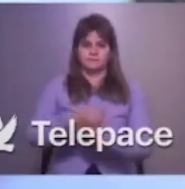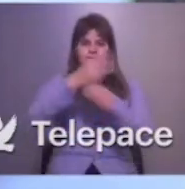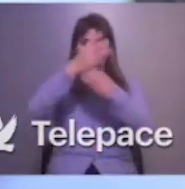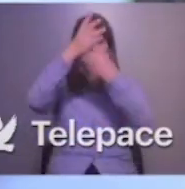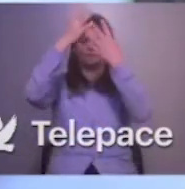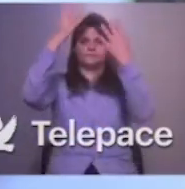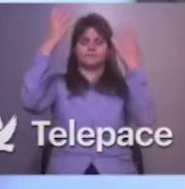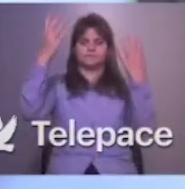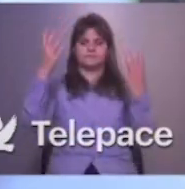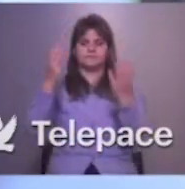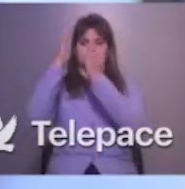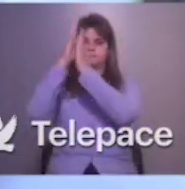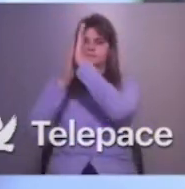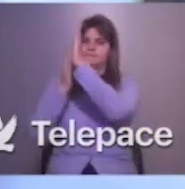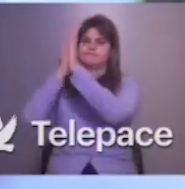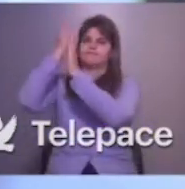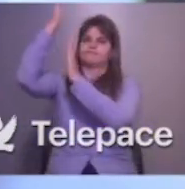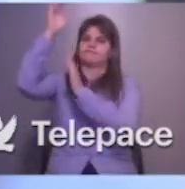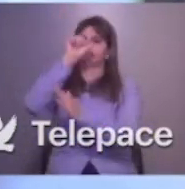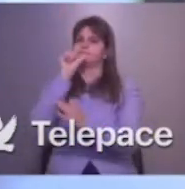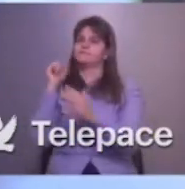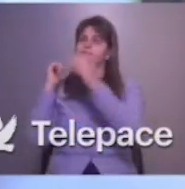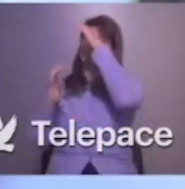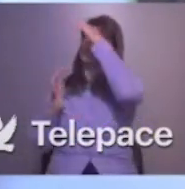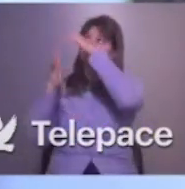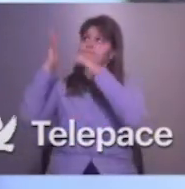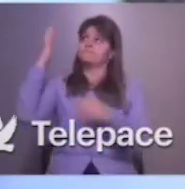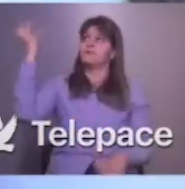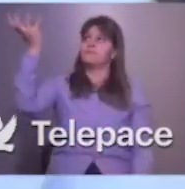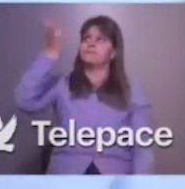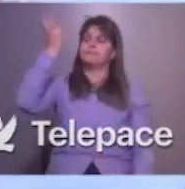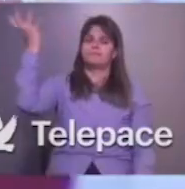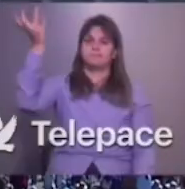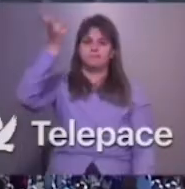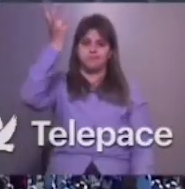Gloria in excelsis Deo.